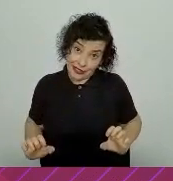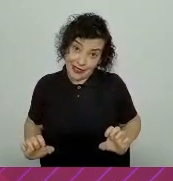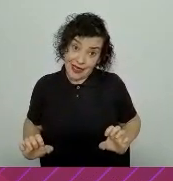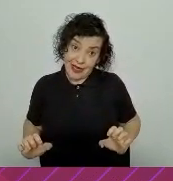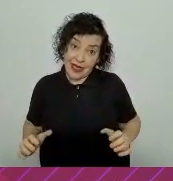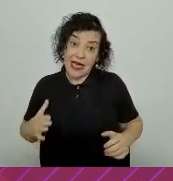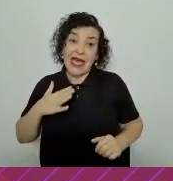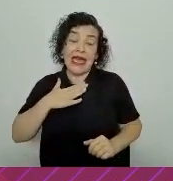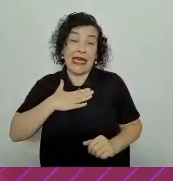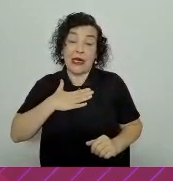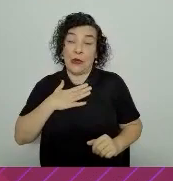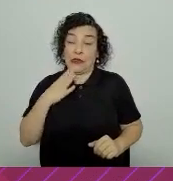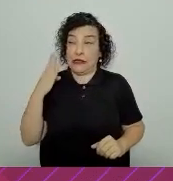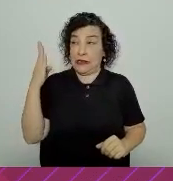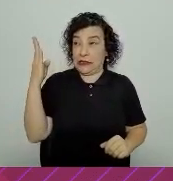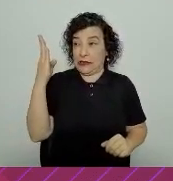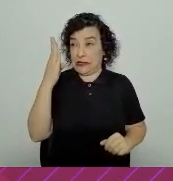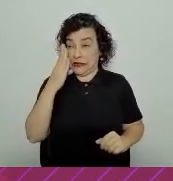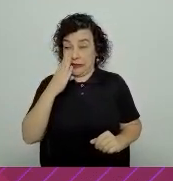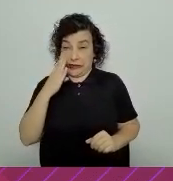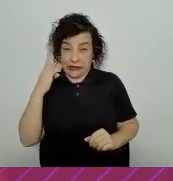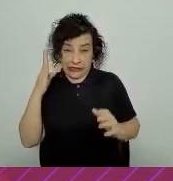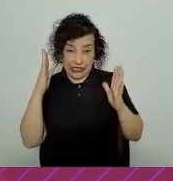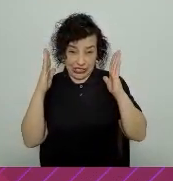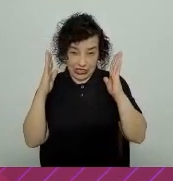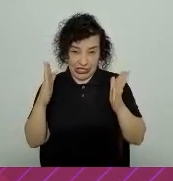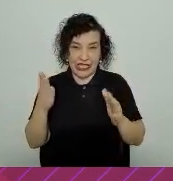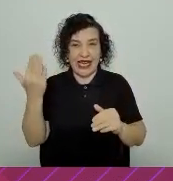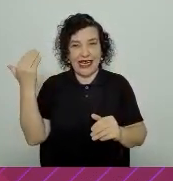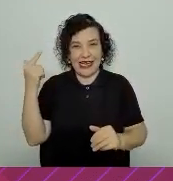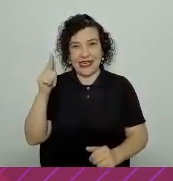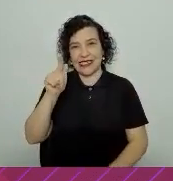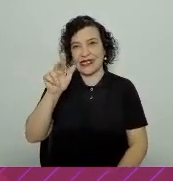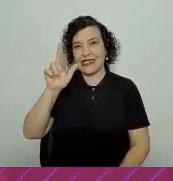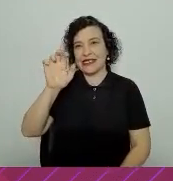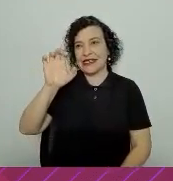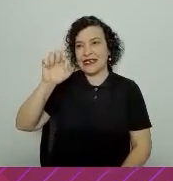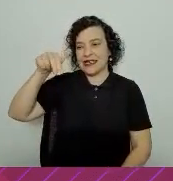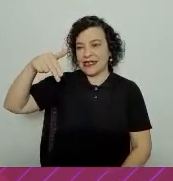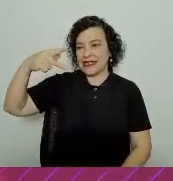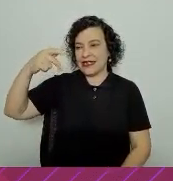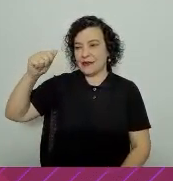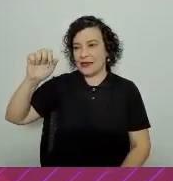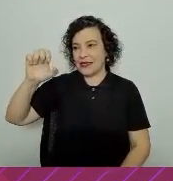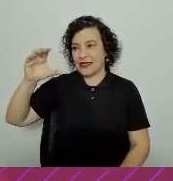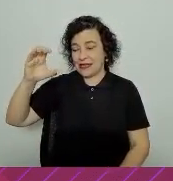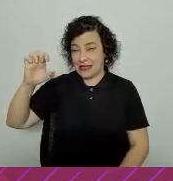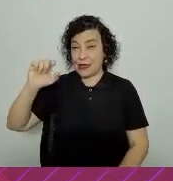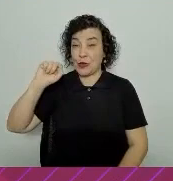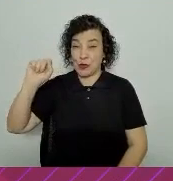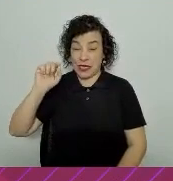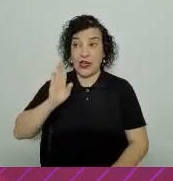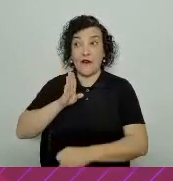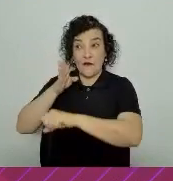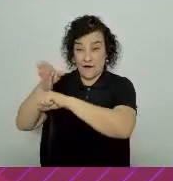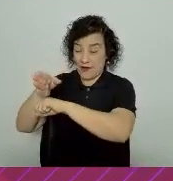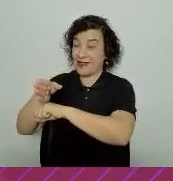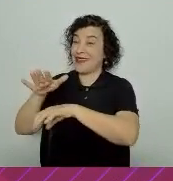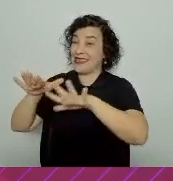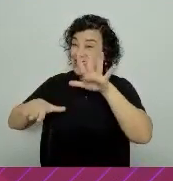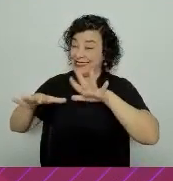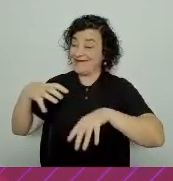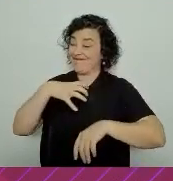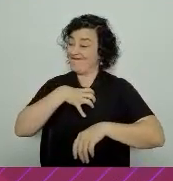tenho náusea eu brinquei lá eu fui lá no Greenpeace eu não passo bem não então nós temos que pensar isso né como que